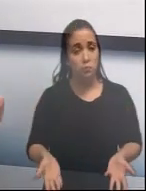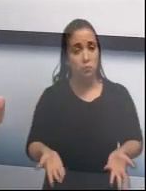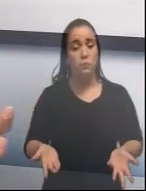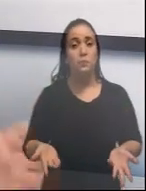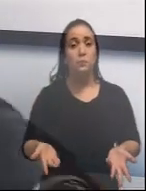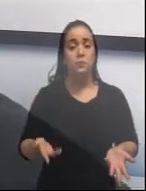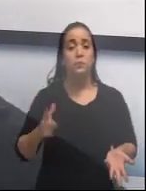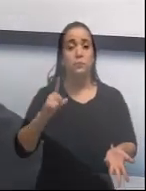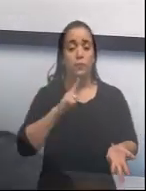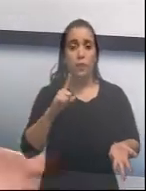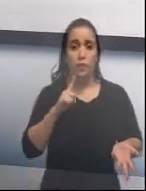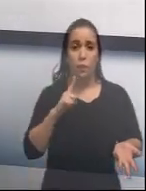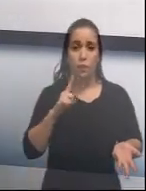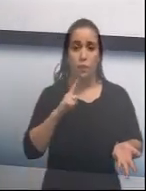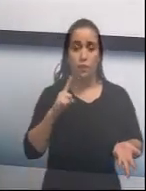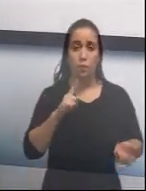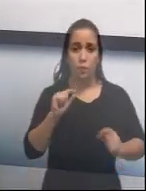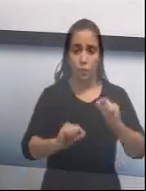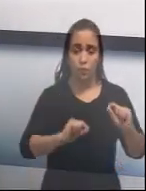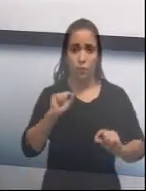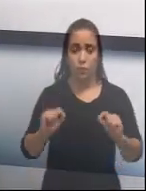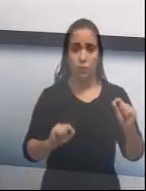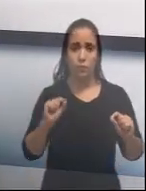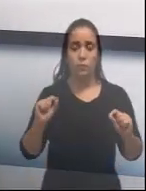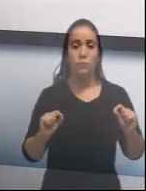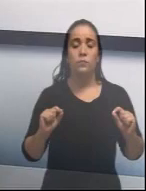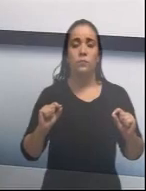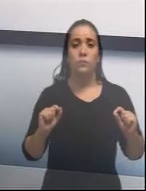a nossa, porque, Luiz, foi